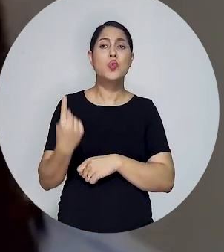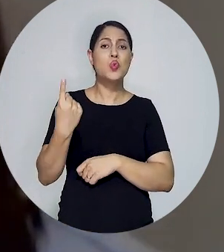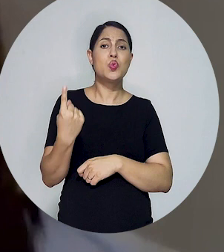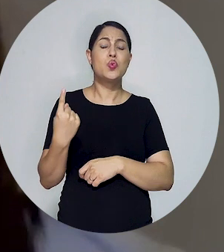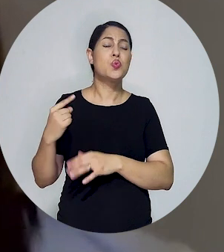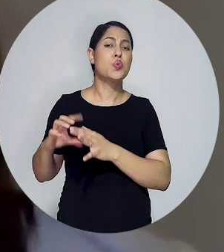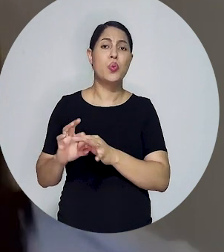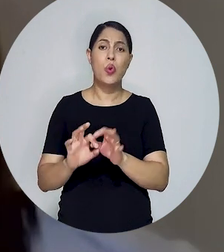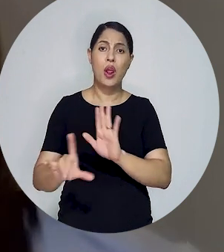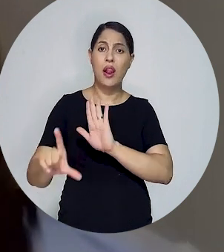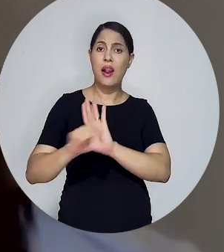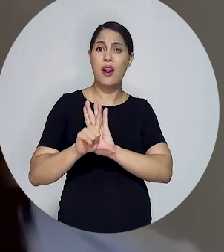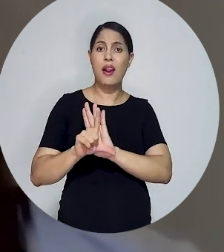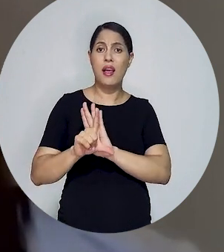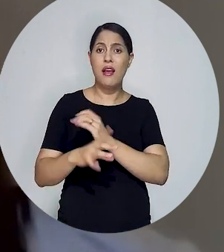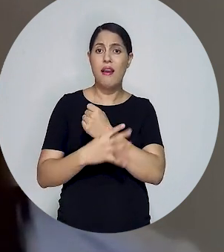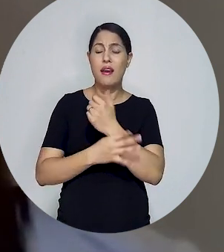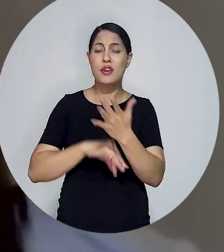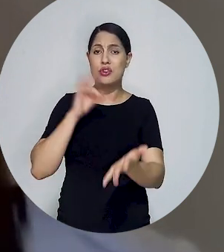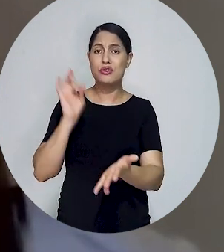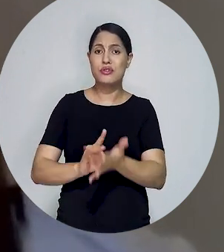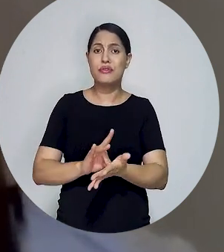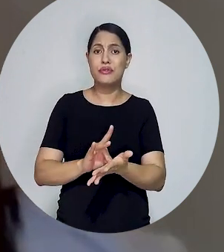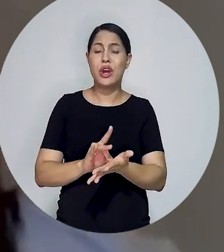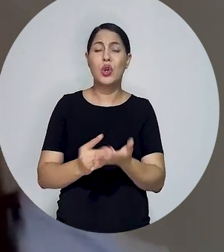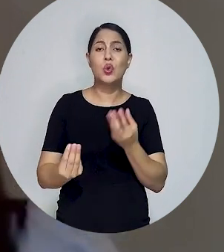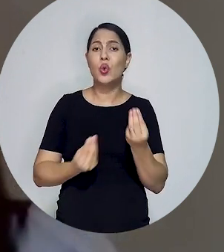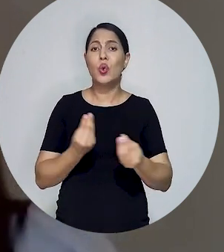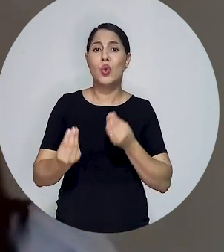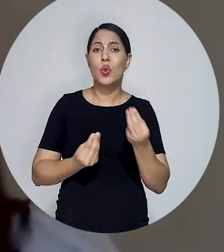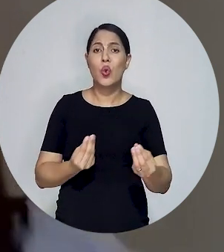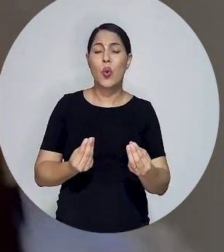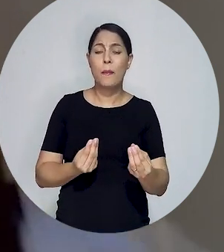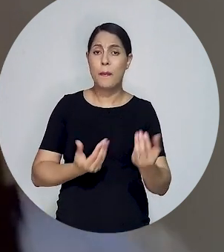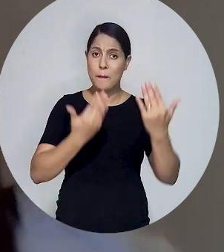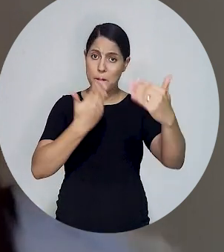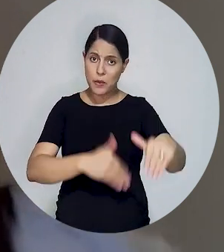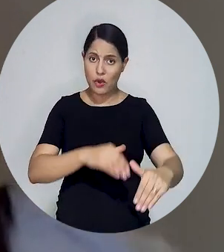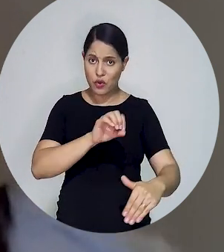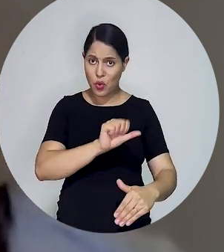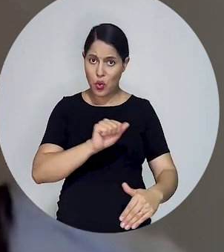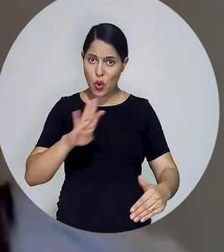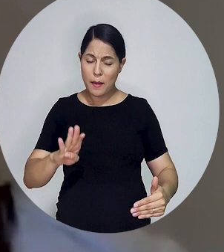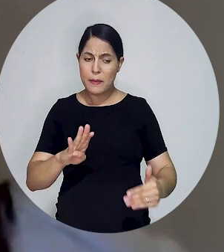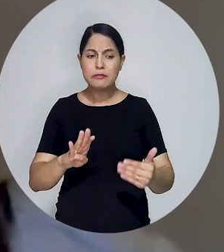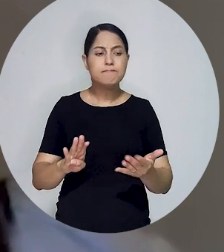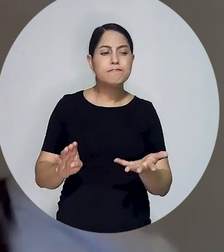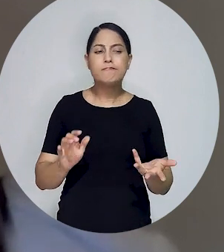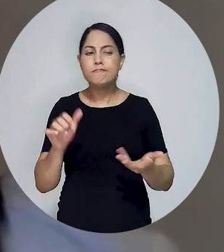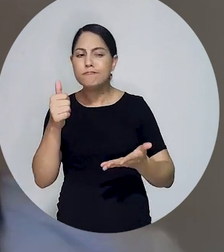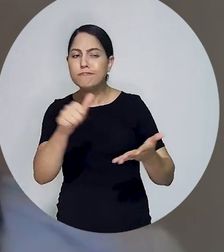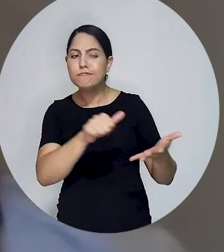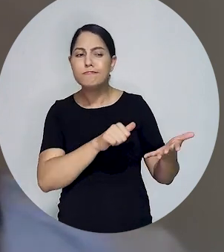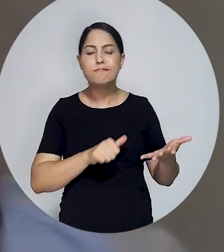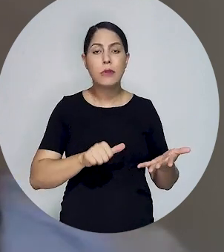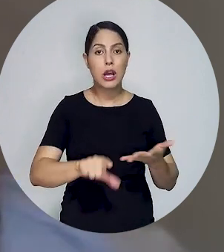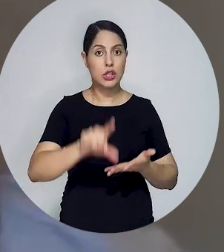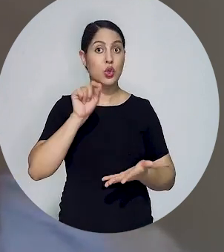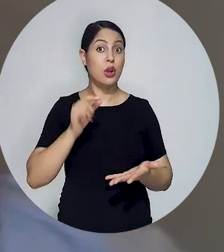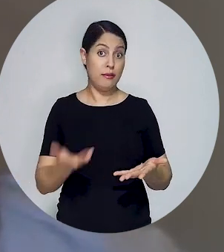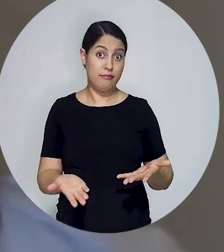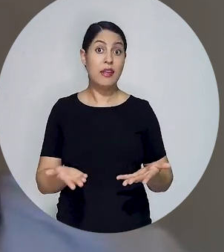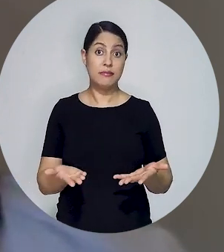única, né, instituída por lei que pode selecionar, digamos assim, os seus inscritos através do exame da ordem, e que nós